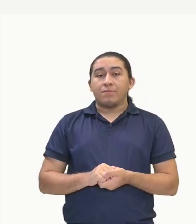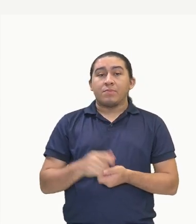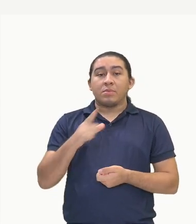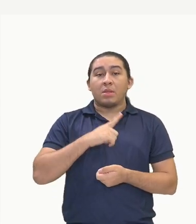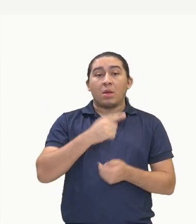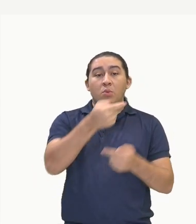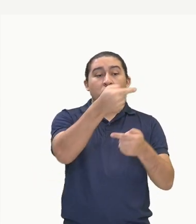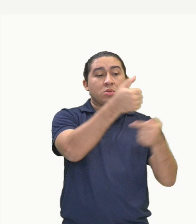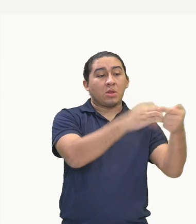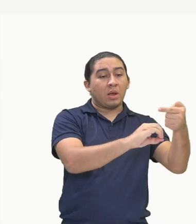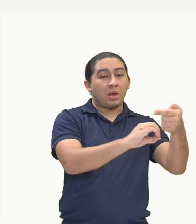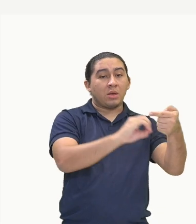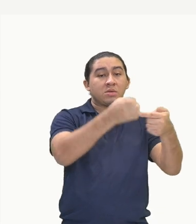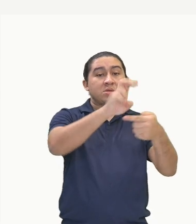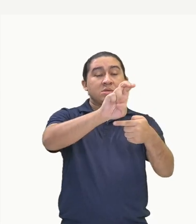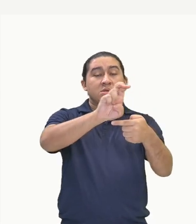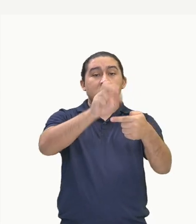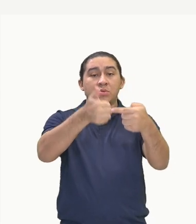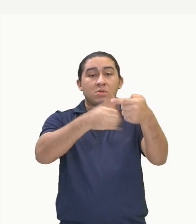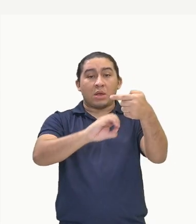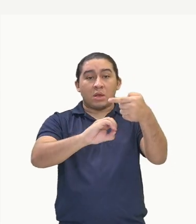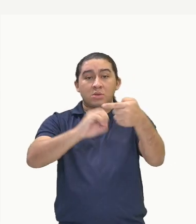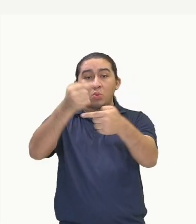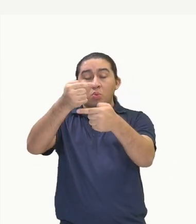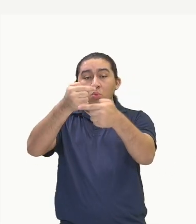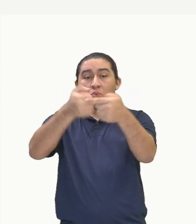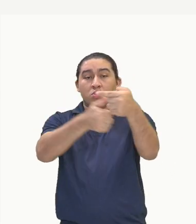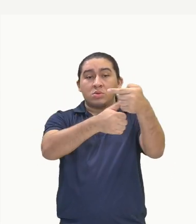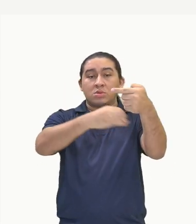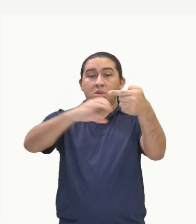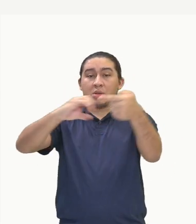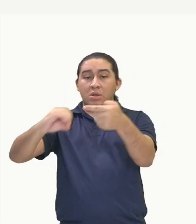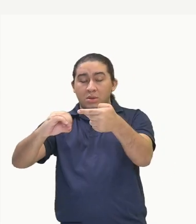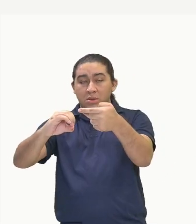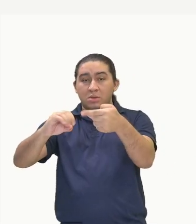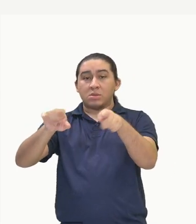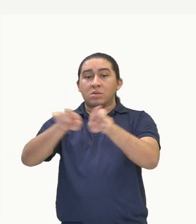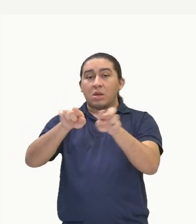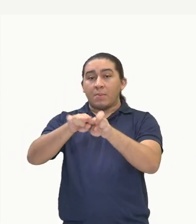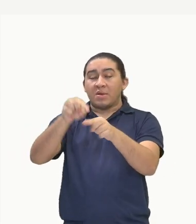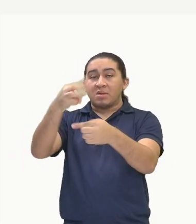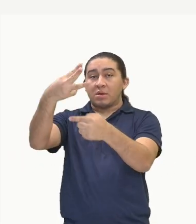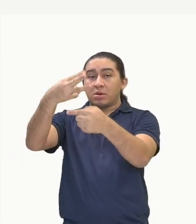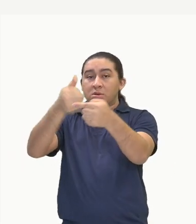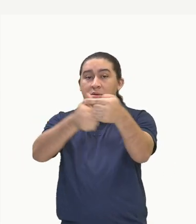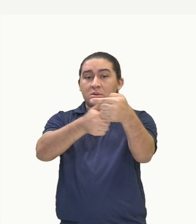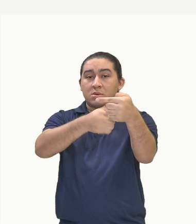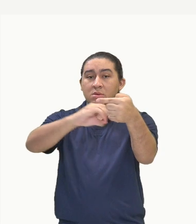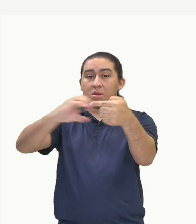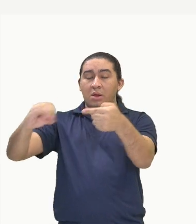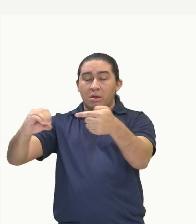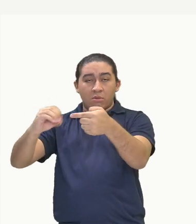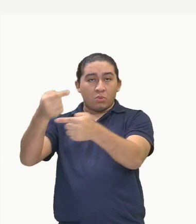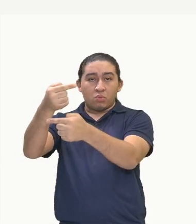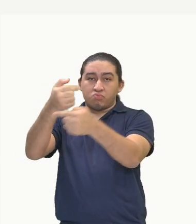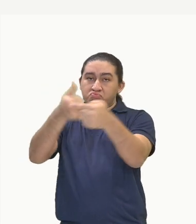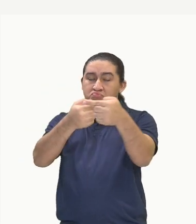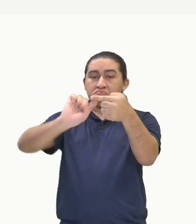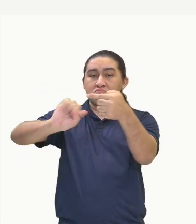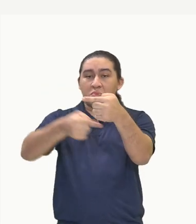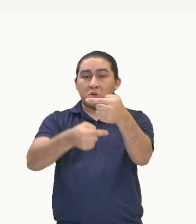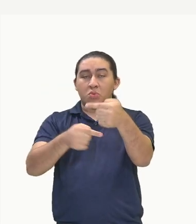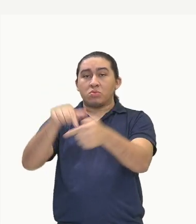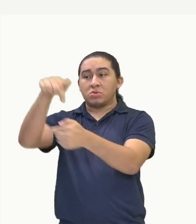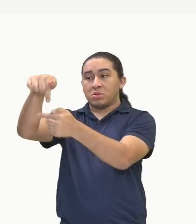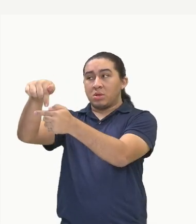1/10, 5/10, 1. O denominador é 100, então vai ser 1 centésimo e assim por diante.